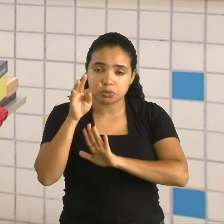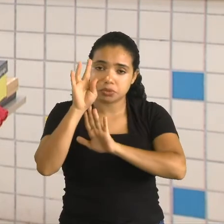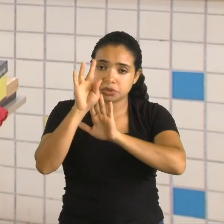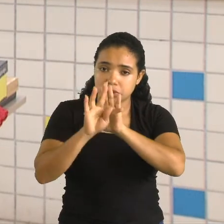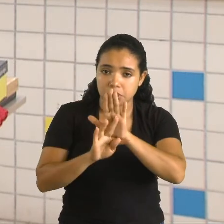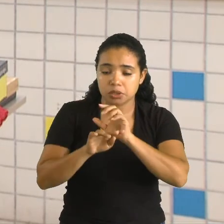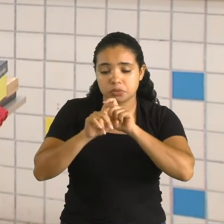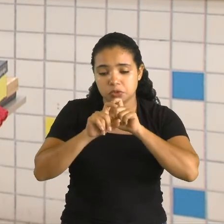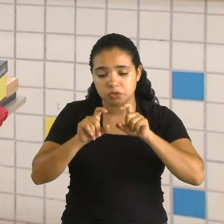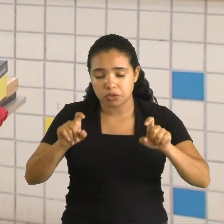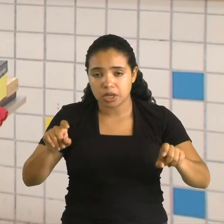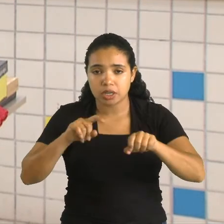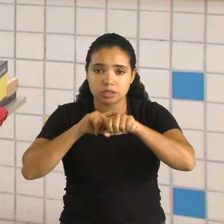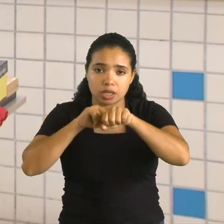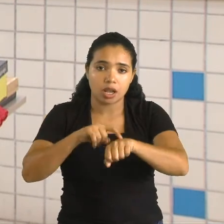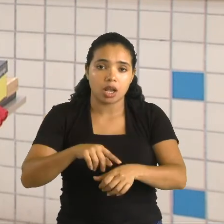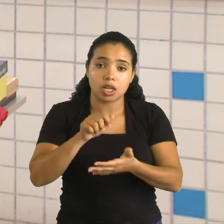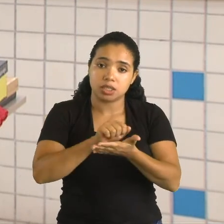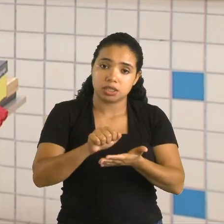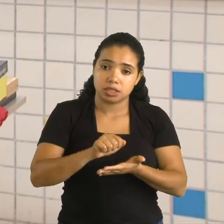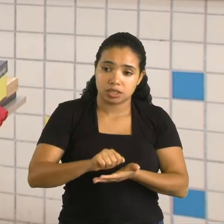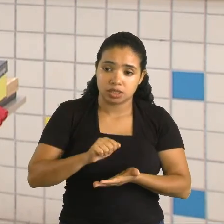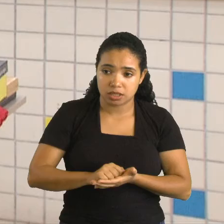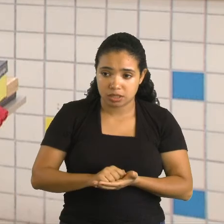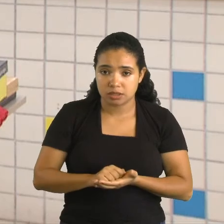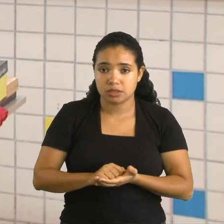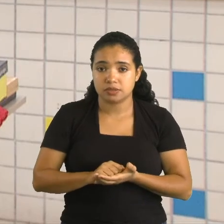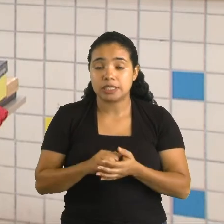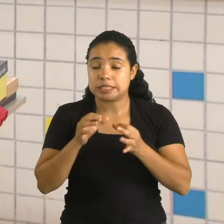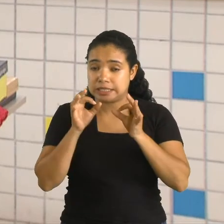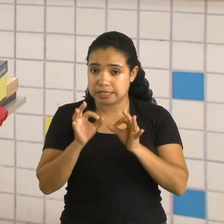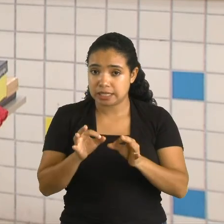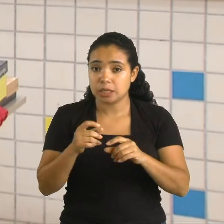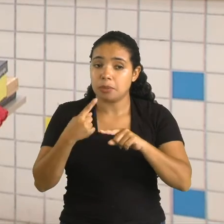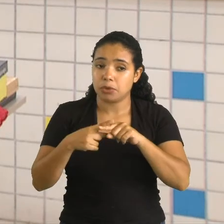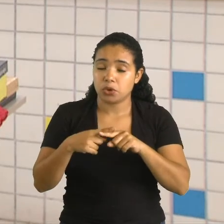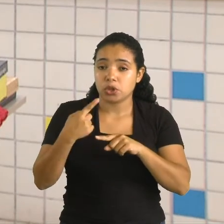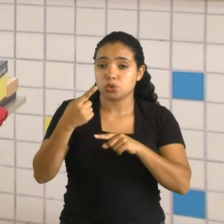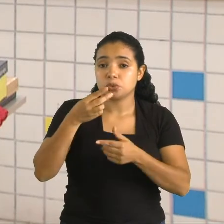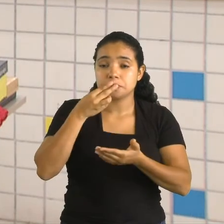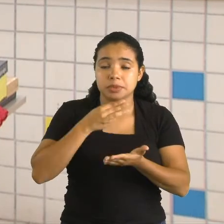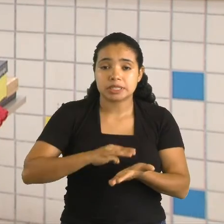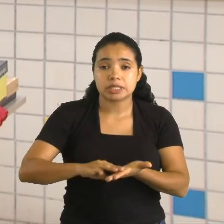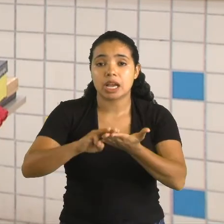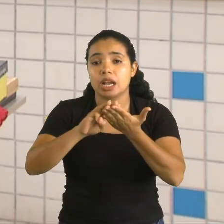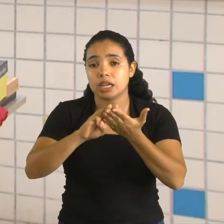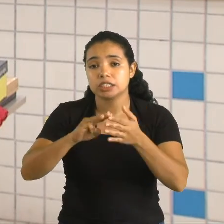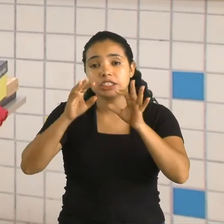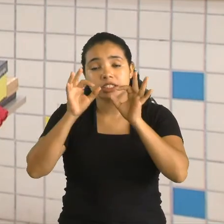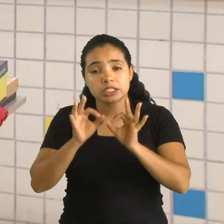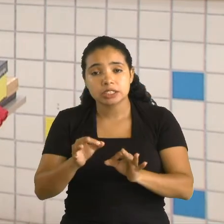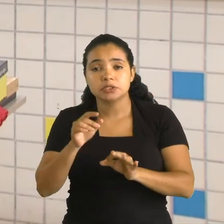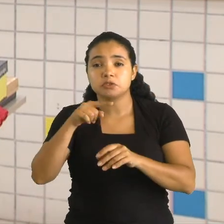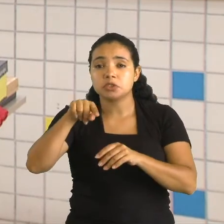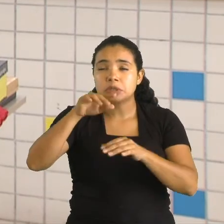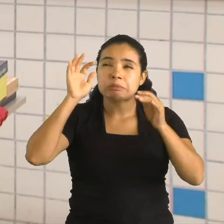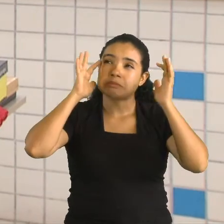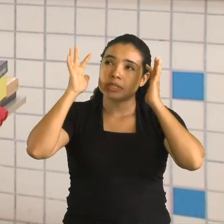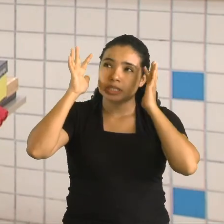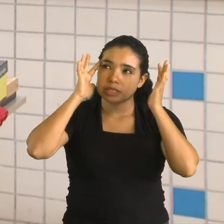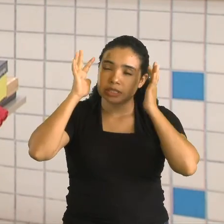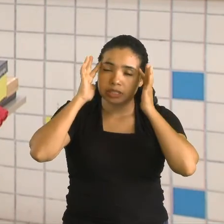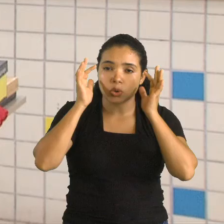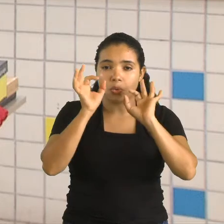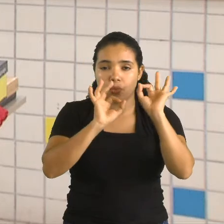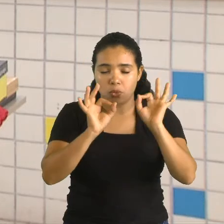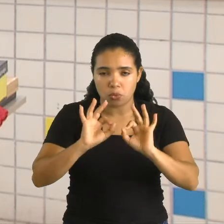uma frase, na hora de escrever, pontue corretamente, porque aí a sua mensagem vai chegar do jeito que você pensou, do jeito que você